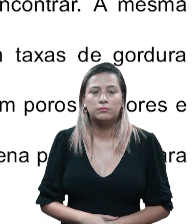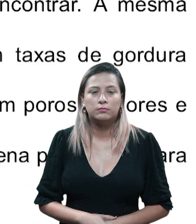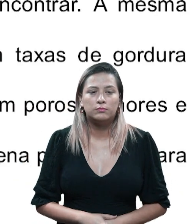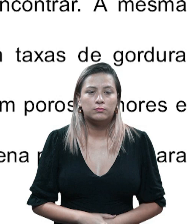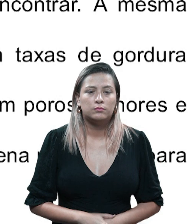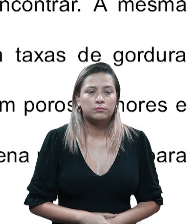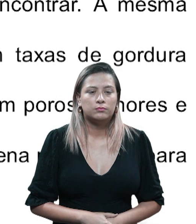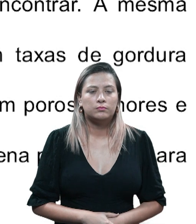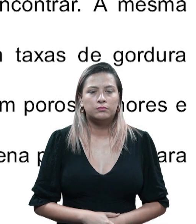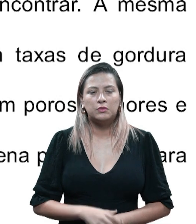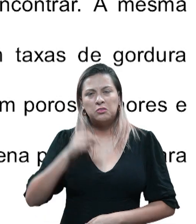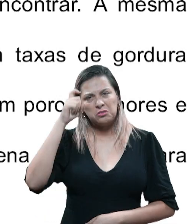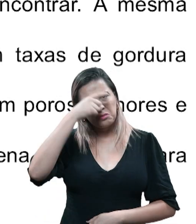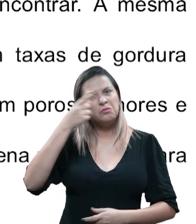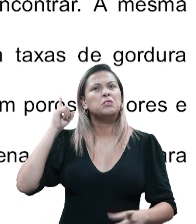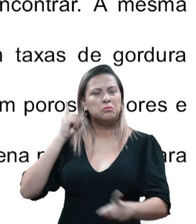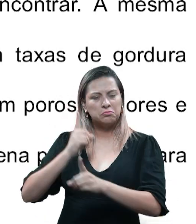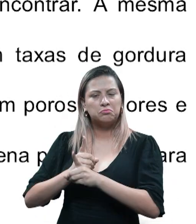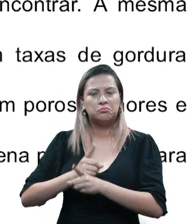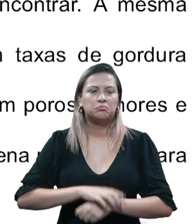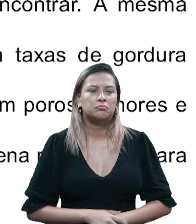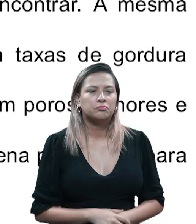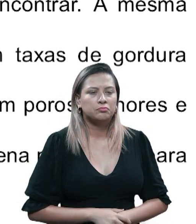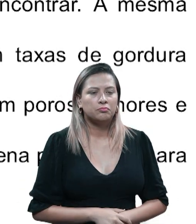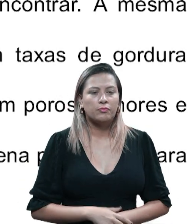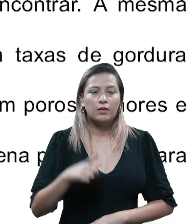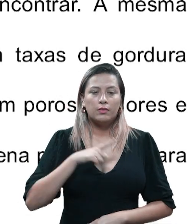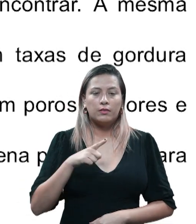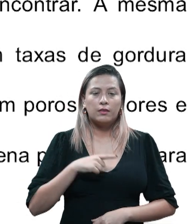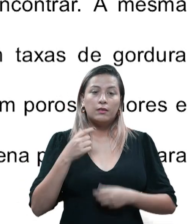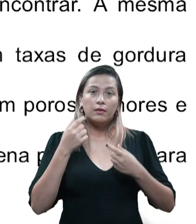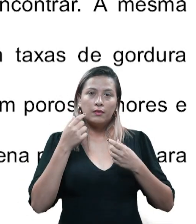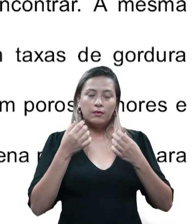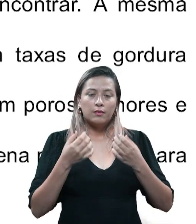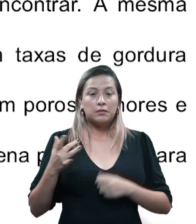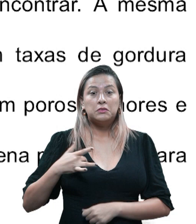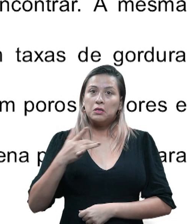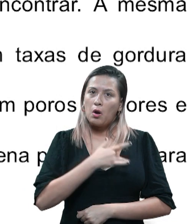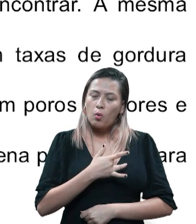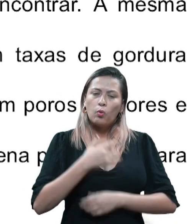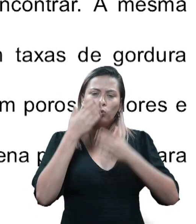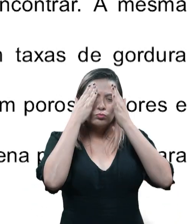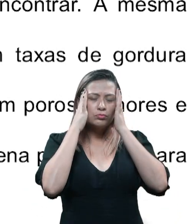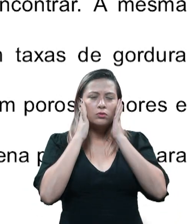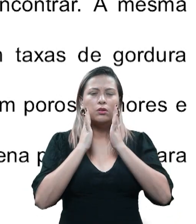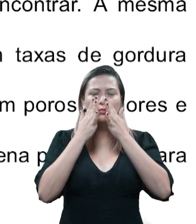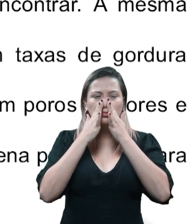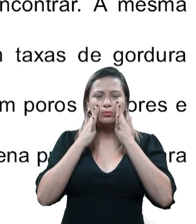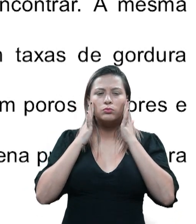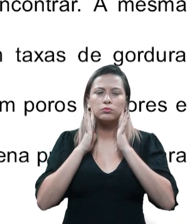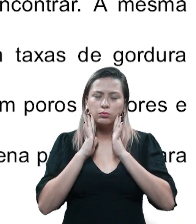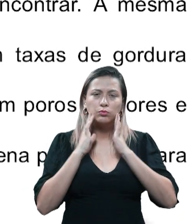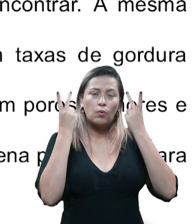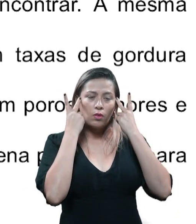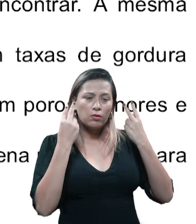tipo de pele menos frequente de se encontrar. A mesma apresenta uma textura saudável, aveludada, com taxas de